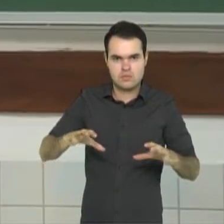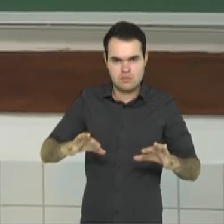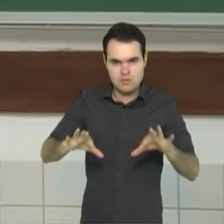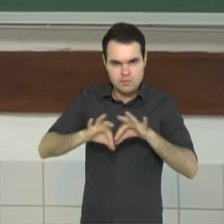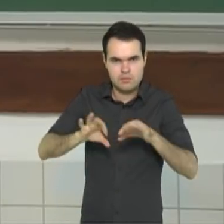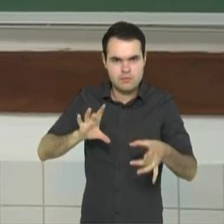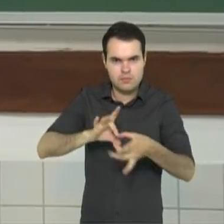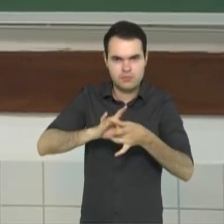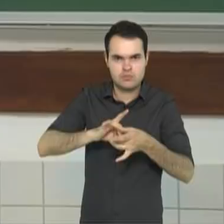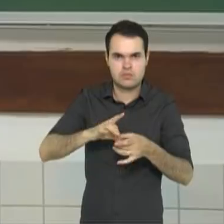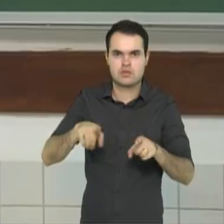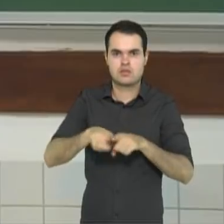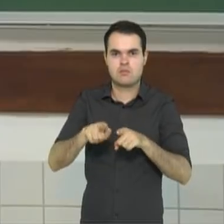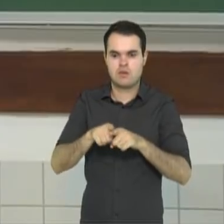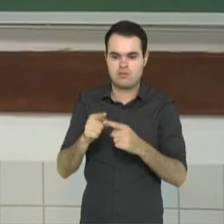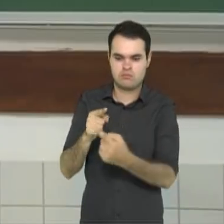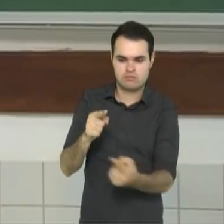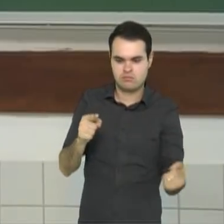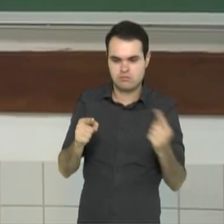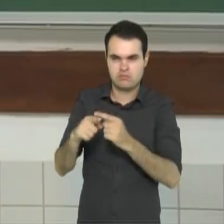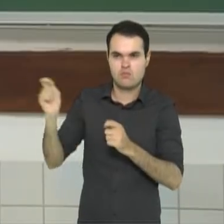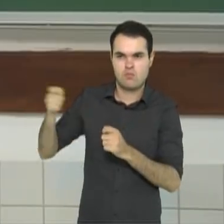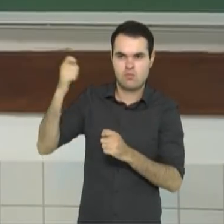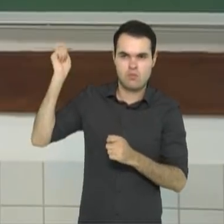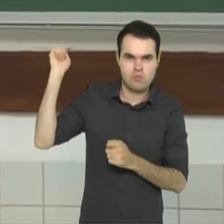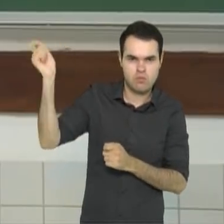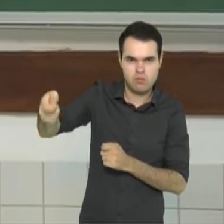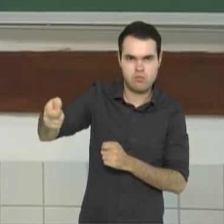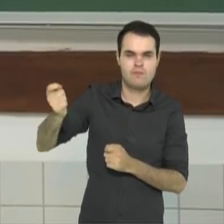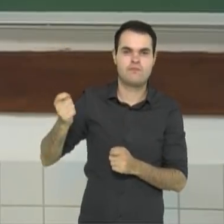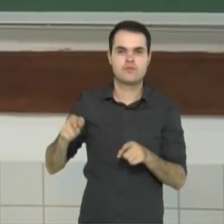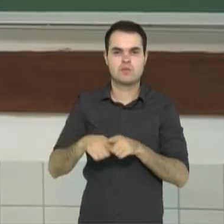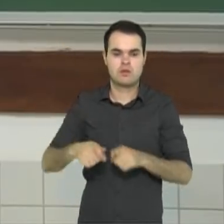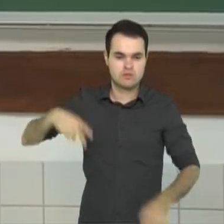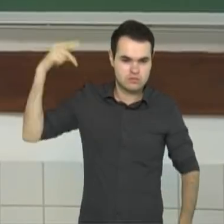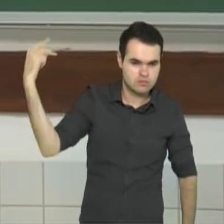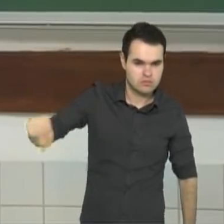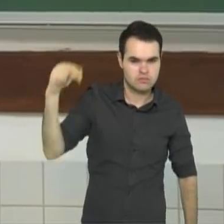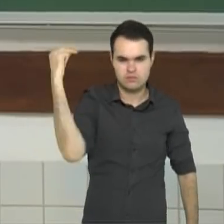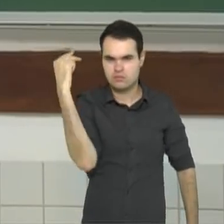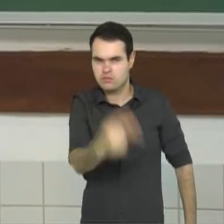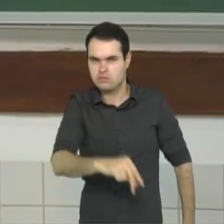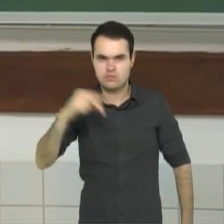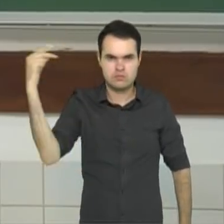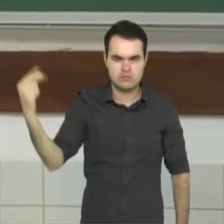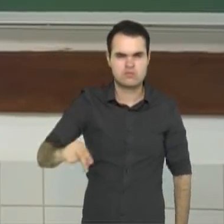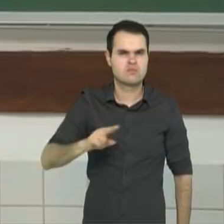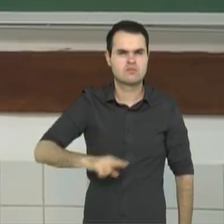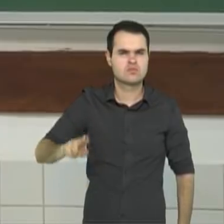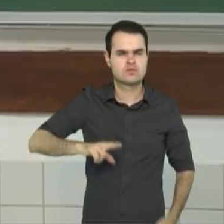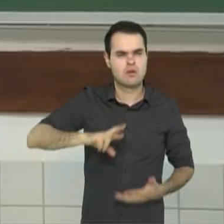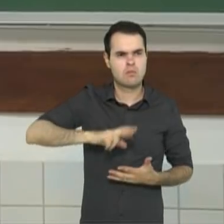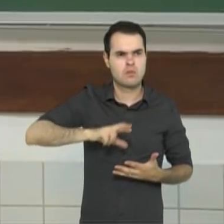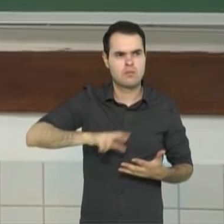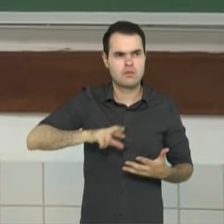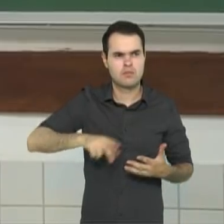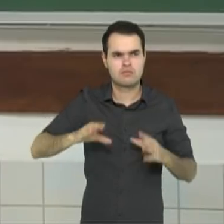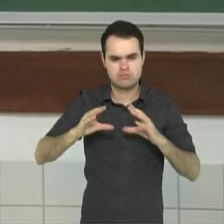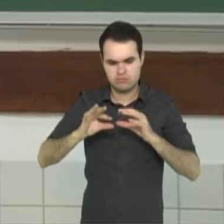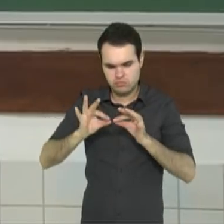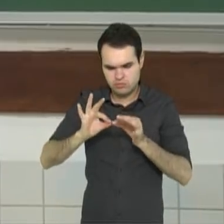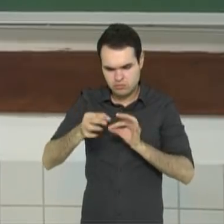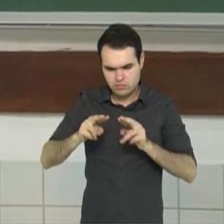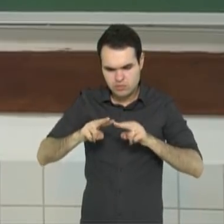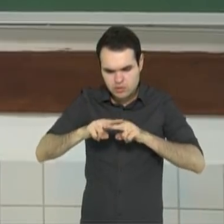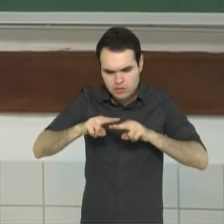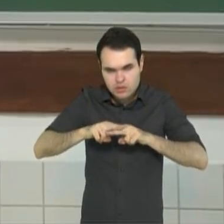usado no laço, era usado nos chicotes, né, também. Então, esse couro trançado era usado em